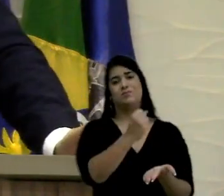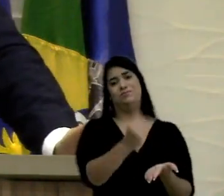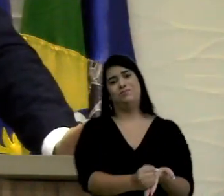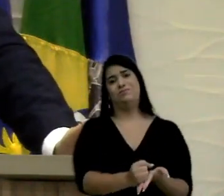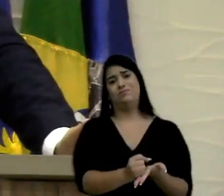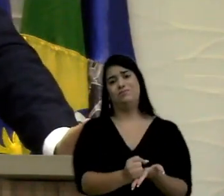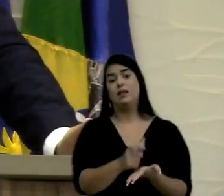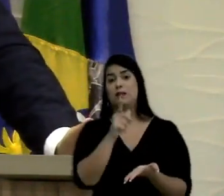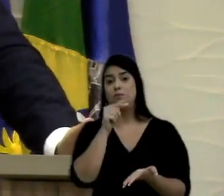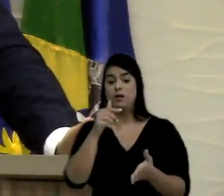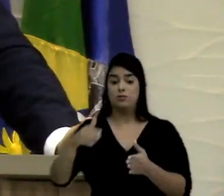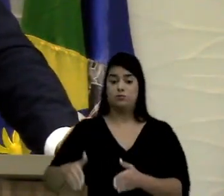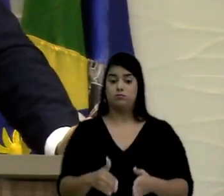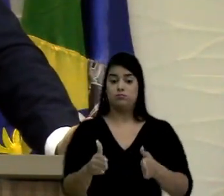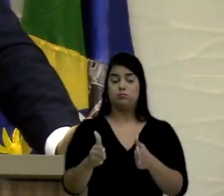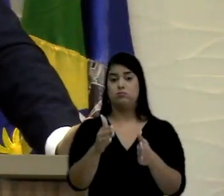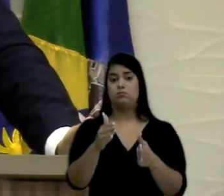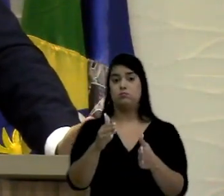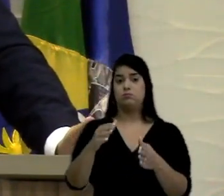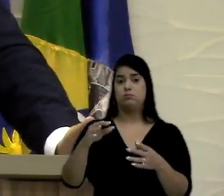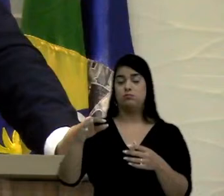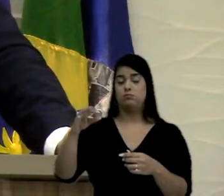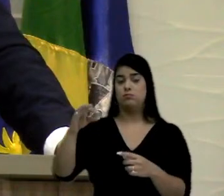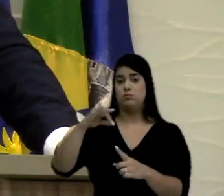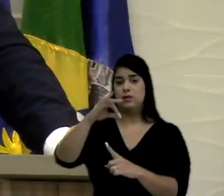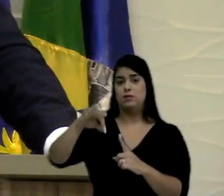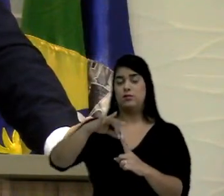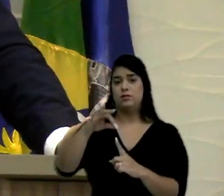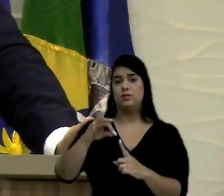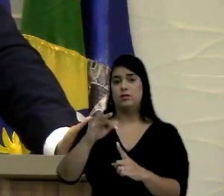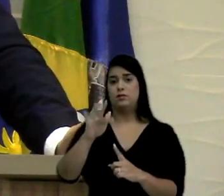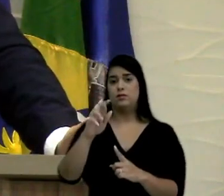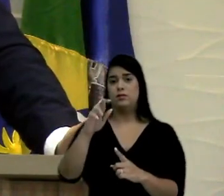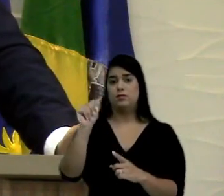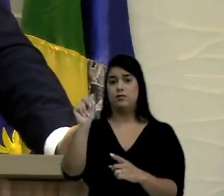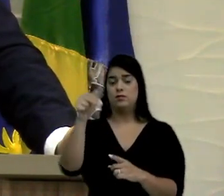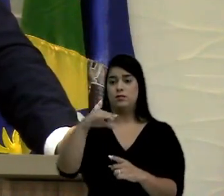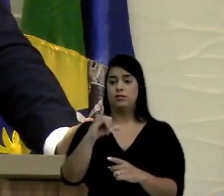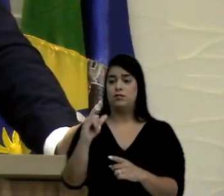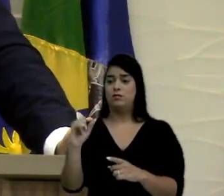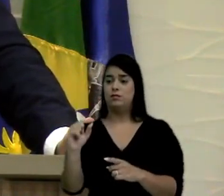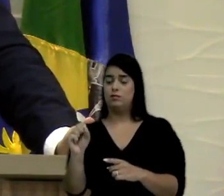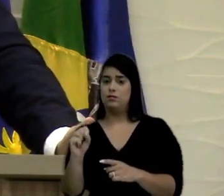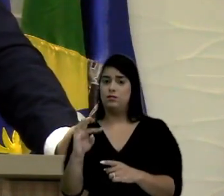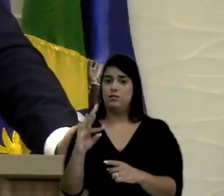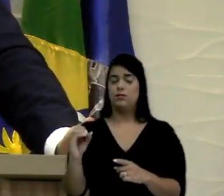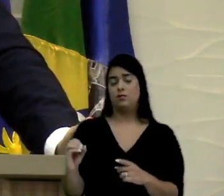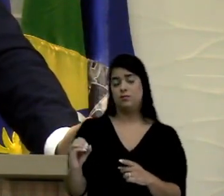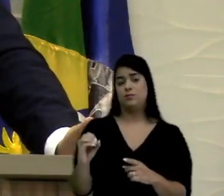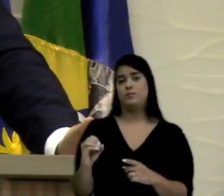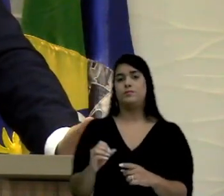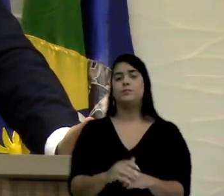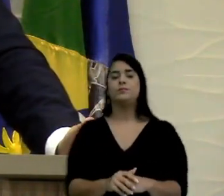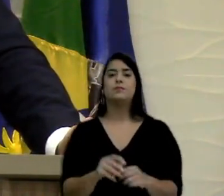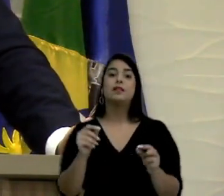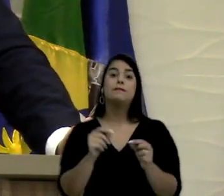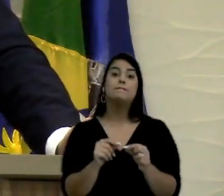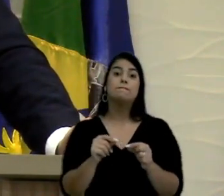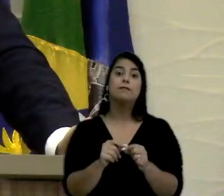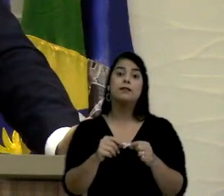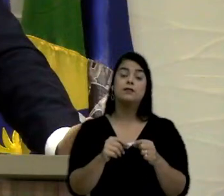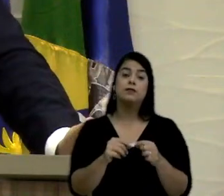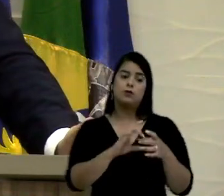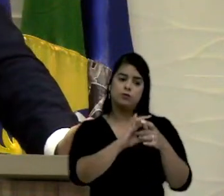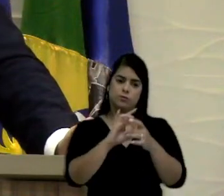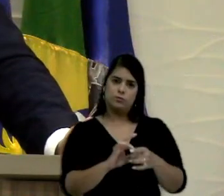Francisco possa chegar a respeito dos estamentos nas ruas a Compesa vai também tomar as devidas providências ou fazer o convênio com a